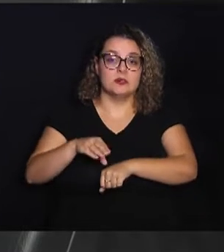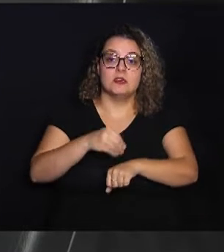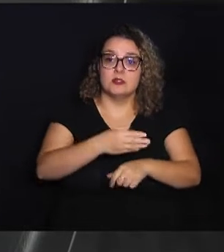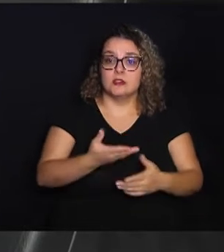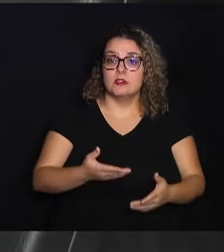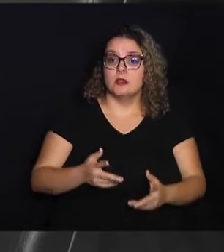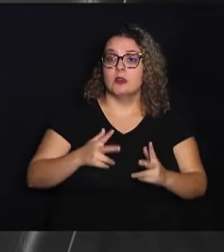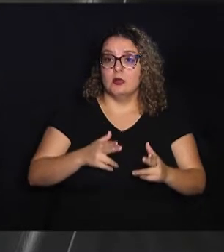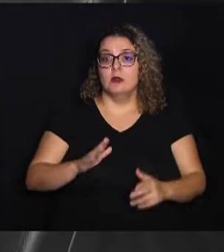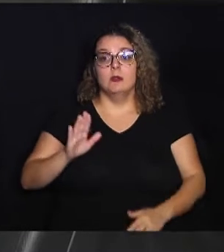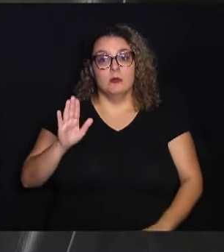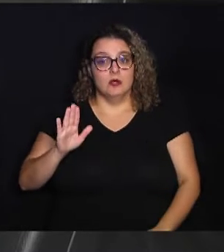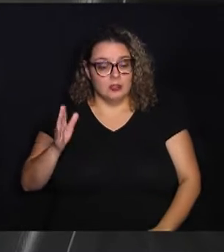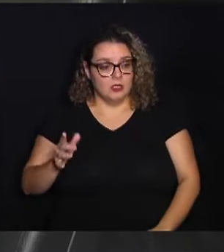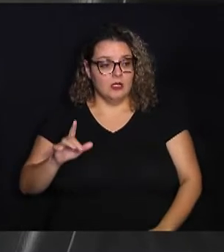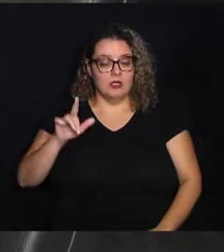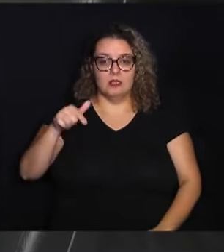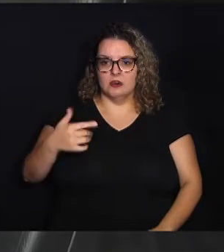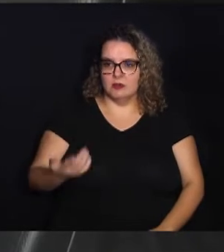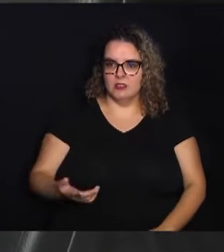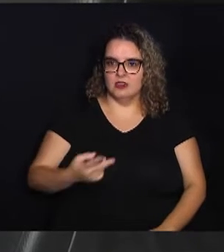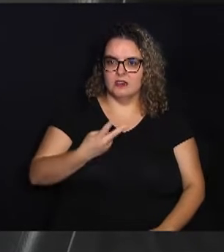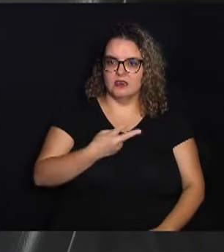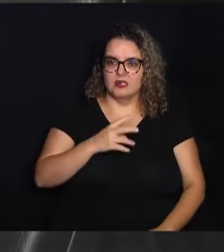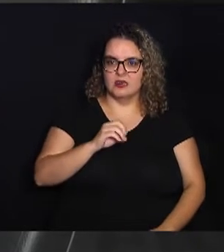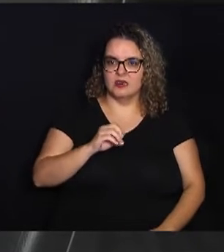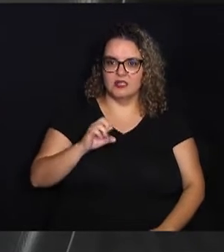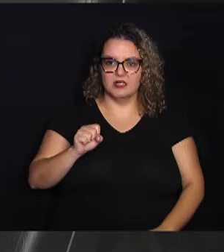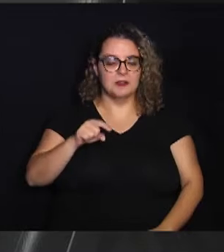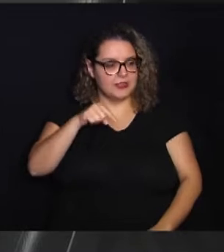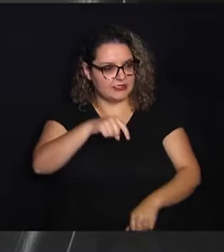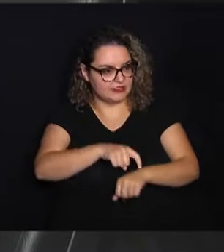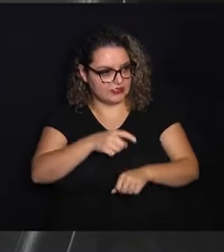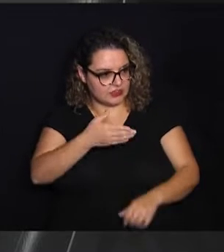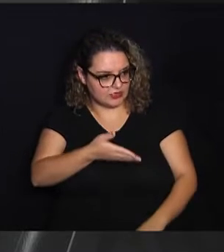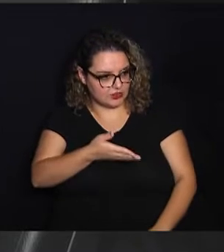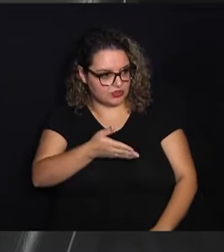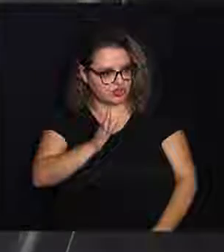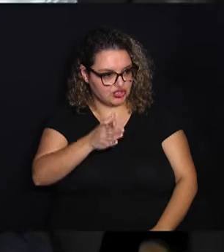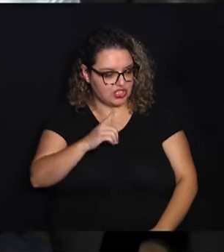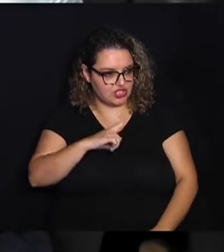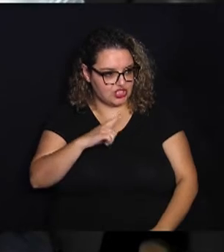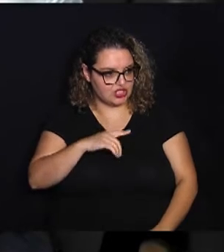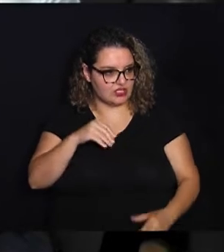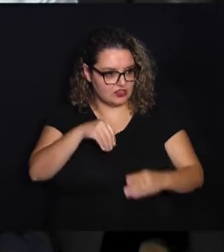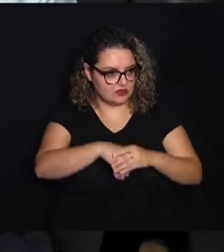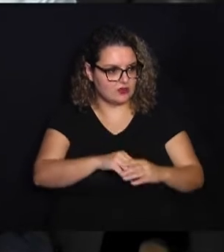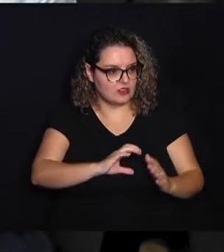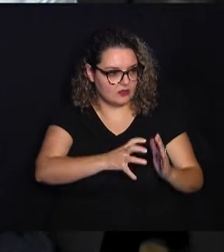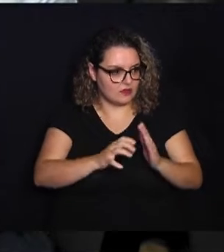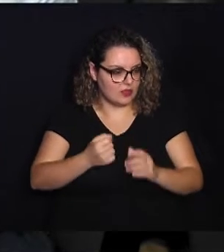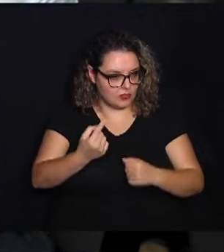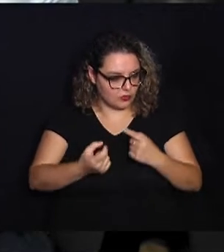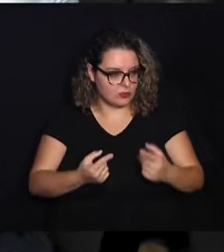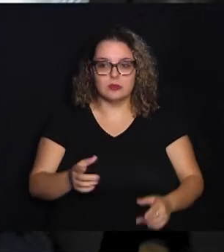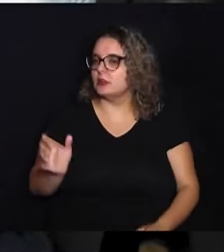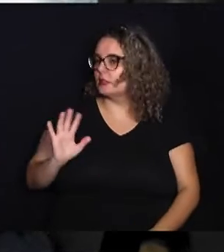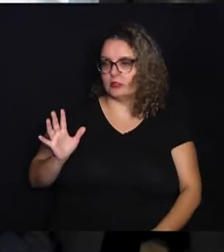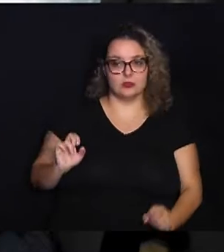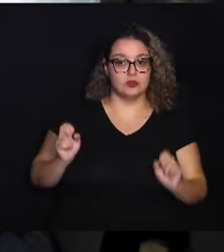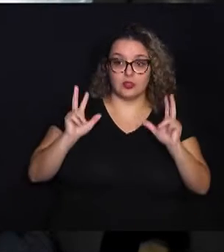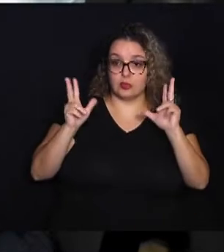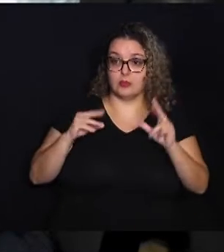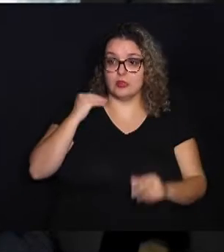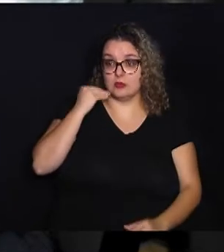como candidatos. Depois disso, em 2008, com a ajuda deles... Mas ali naquele momento o senhor já tinha se filiado a algum partido ou ainda não? Não, foi só um despertar no